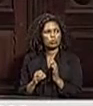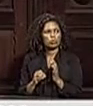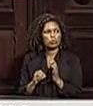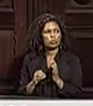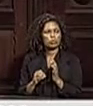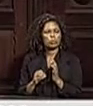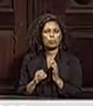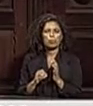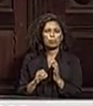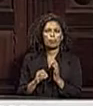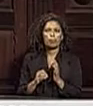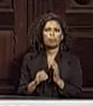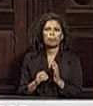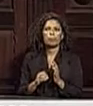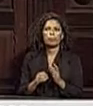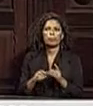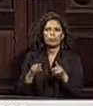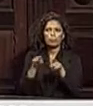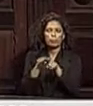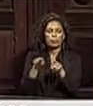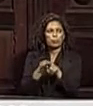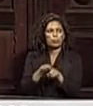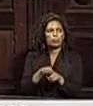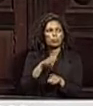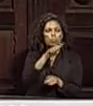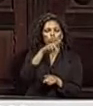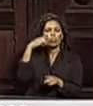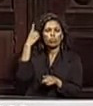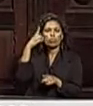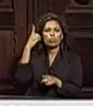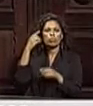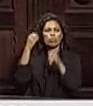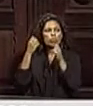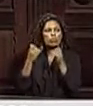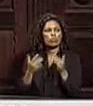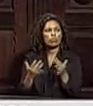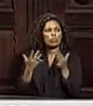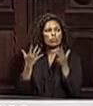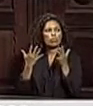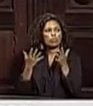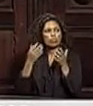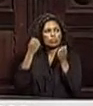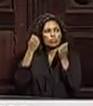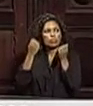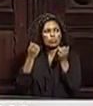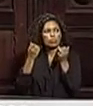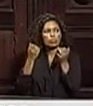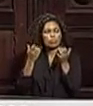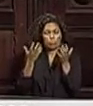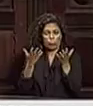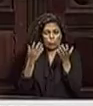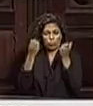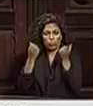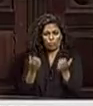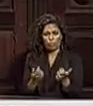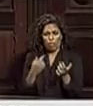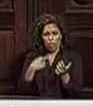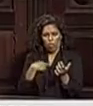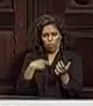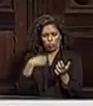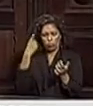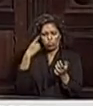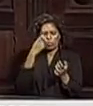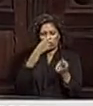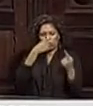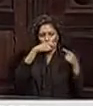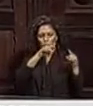viu, deputado André, que quando eu usei o adjetivo lesivo, longe de mim pensar que Vossa Excelência queria lesar o Estado, não se trata disso. Eu